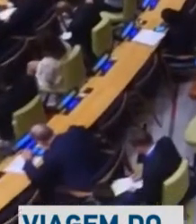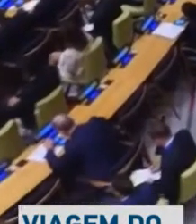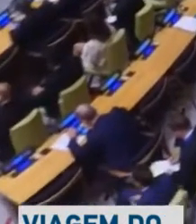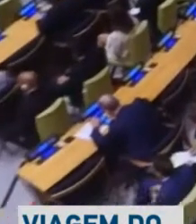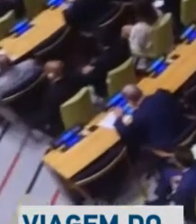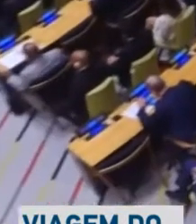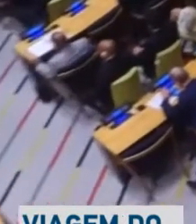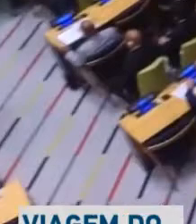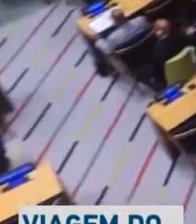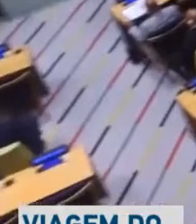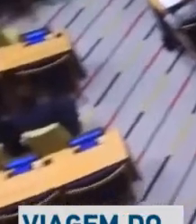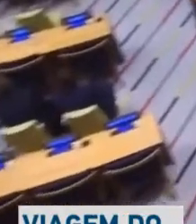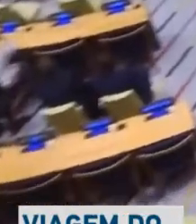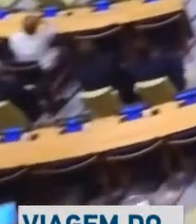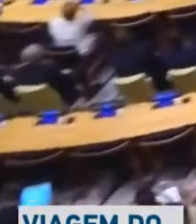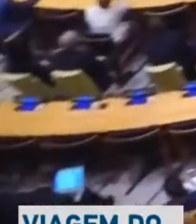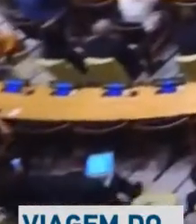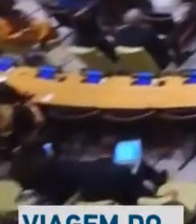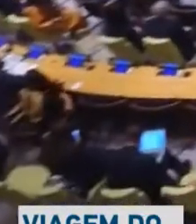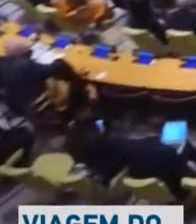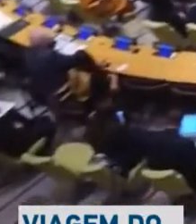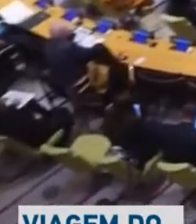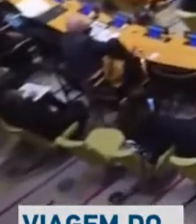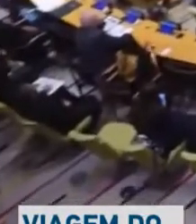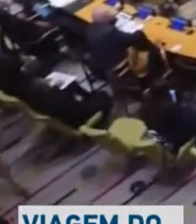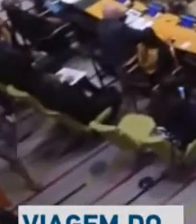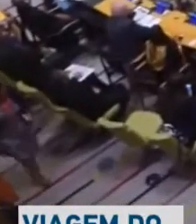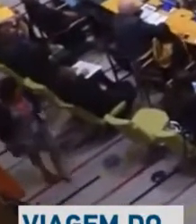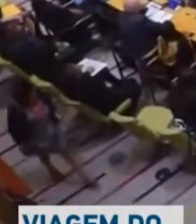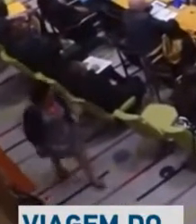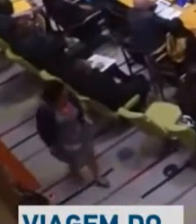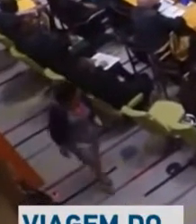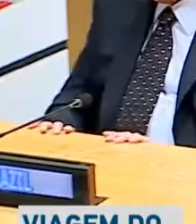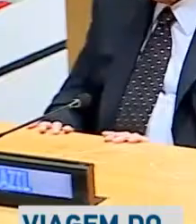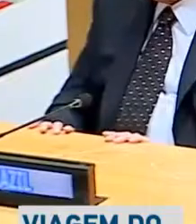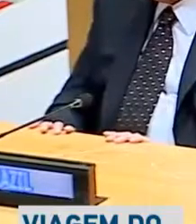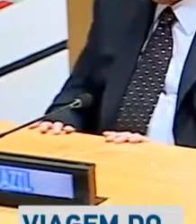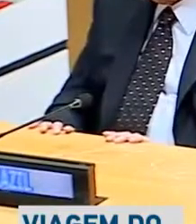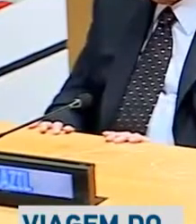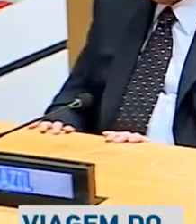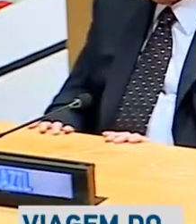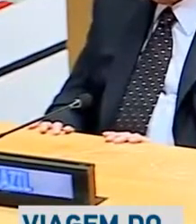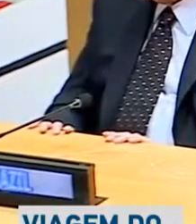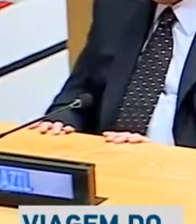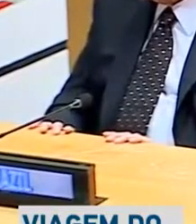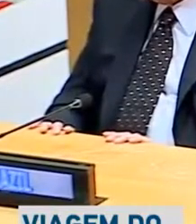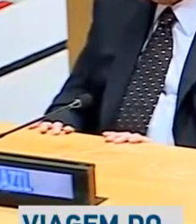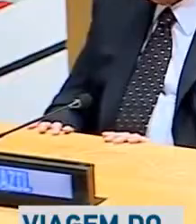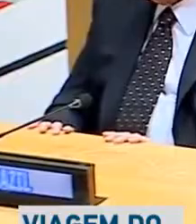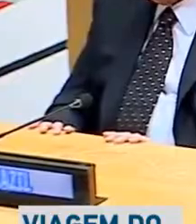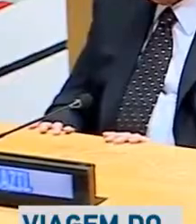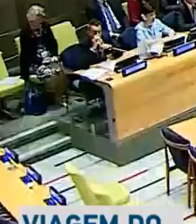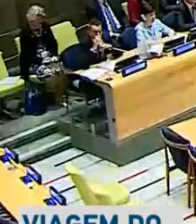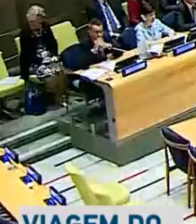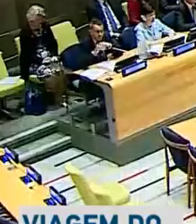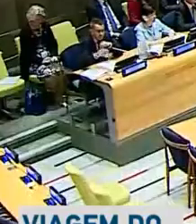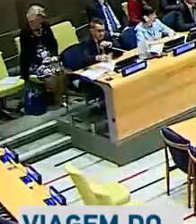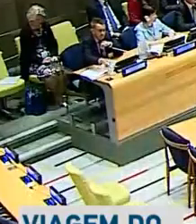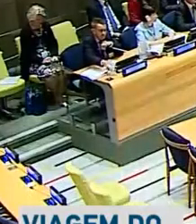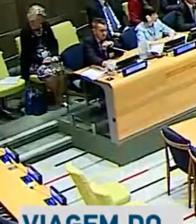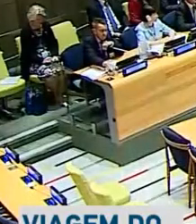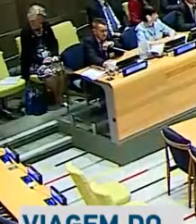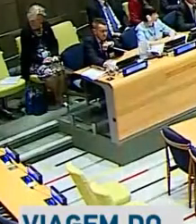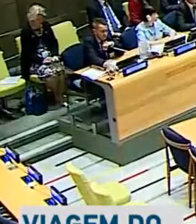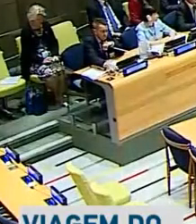do documento foi nesta quarta feira na sede das nações unidas em nova york o tratado fica aberto para assinatura dos